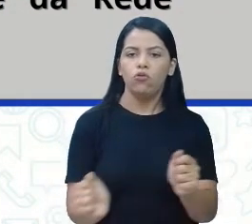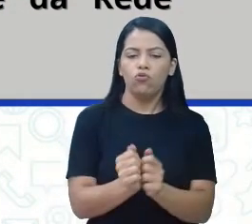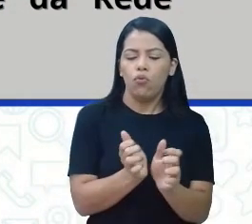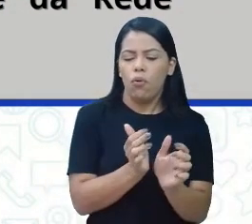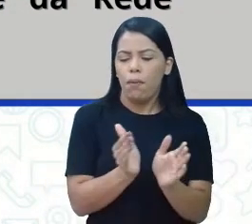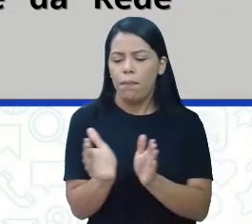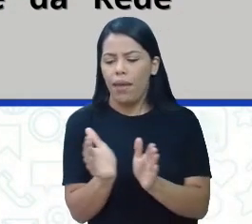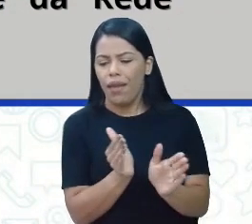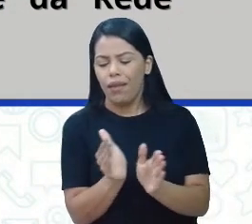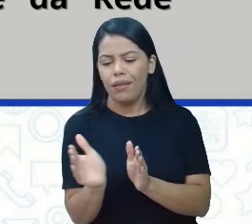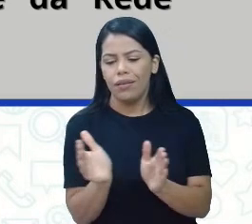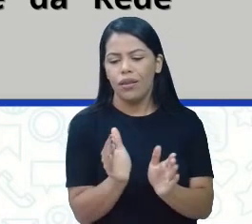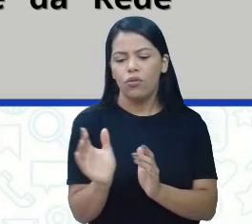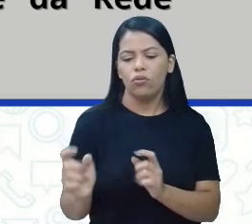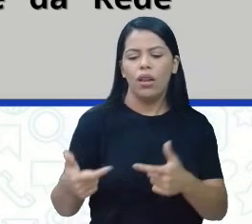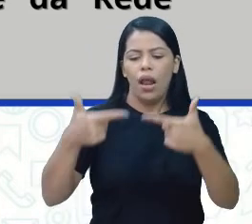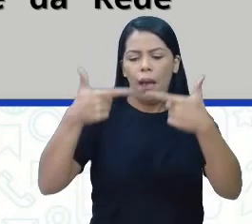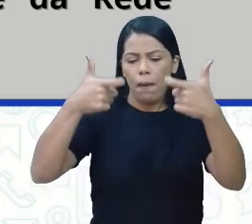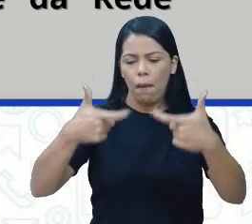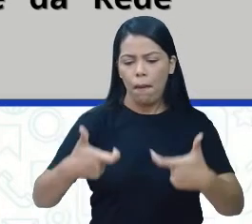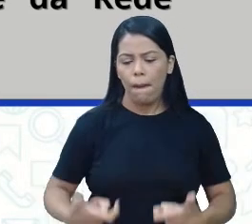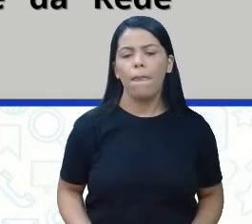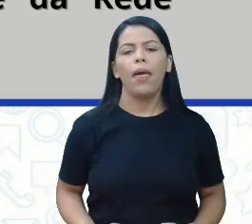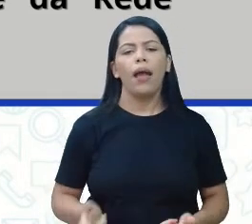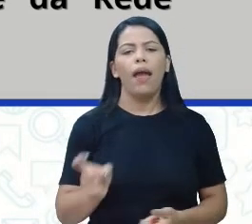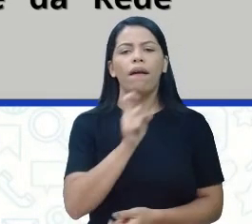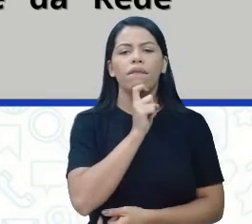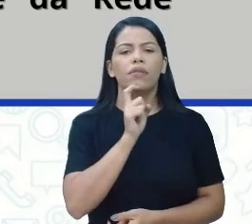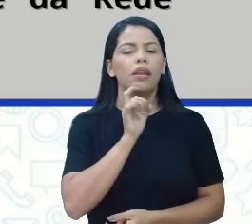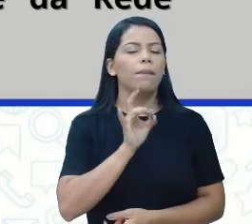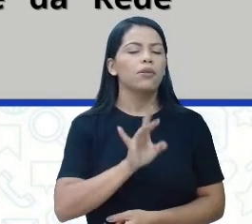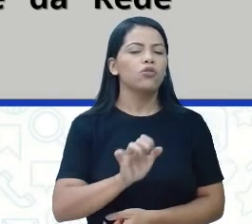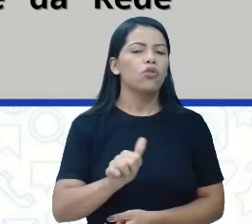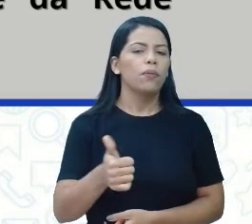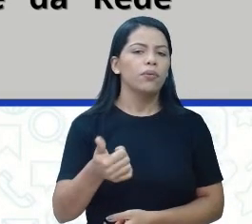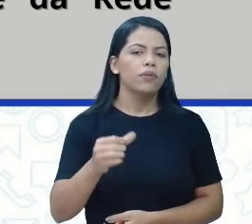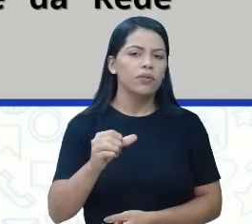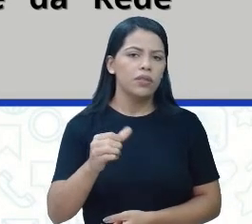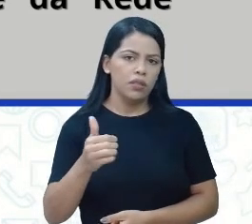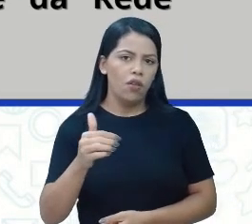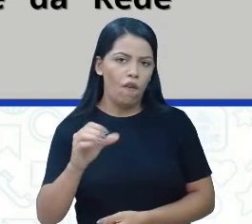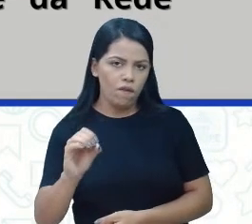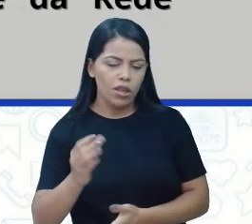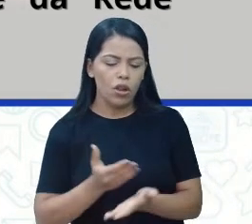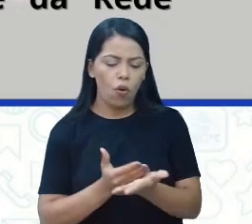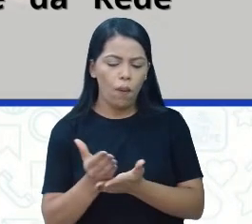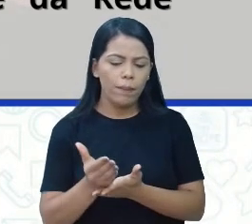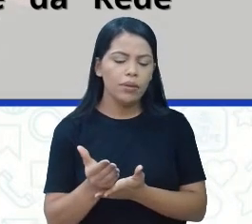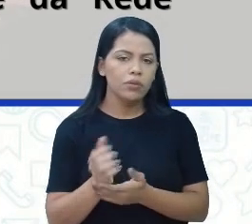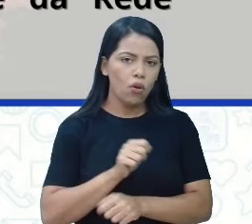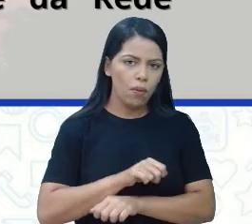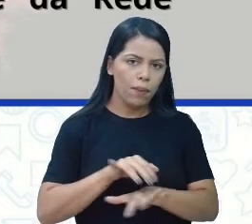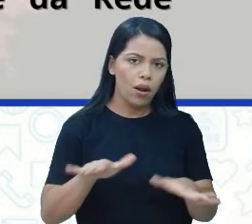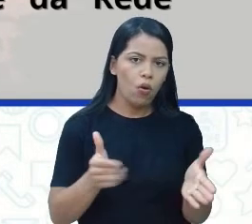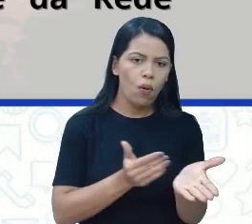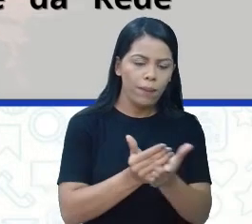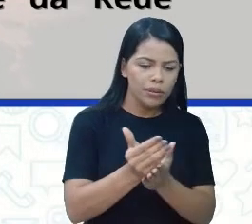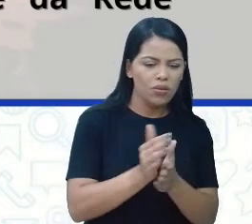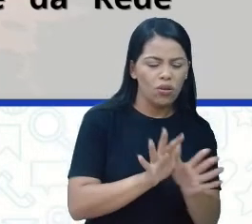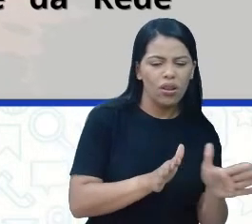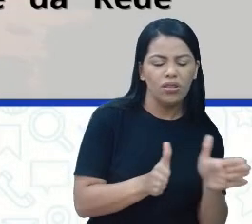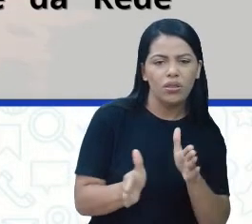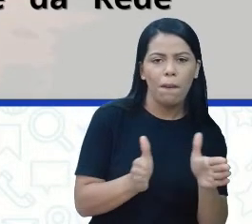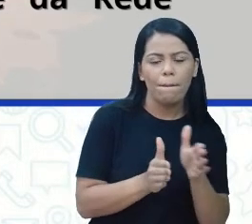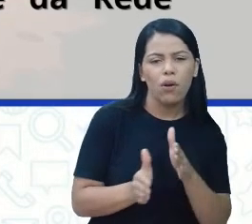período de Guerra Fria, né? Mas só em 90 é que ela começou a se popularizar, né? Primeiro ela começou aquela questão das guerras, né?